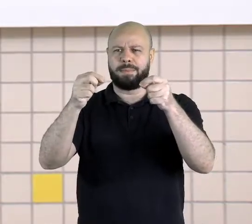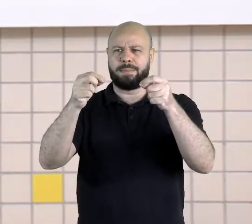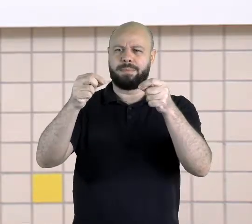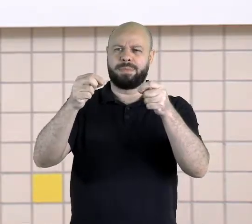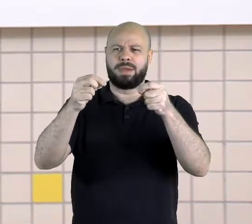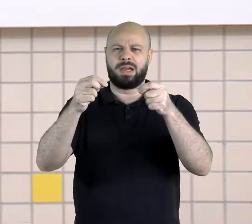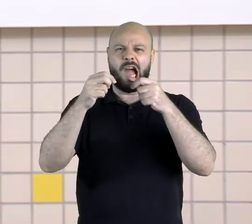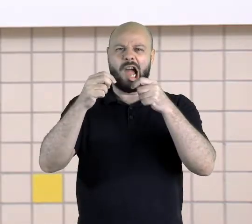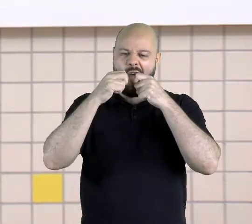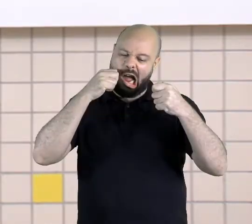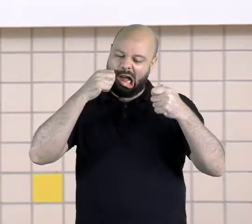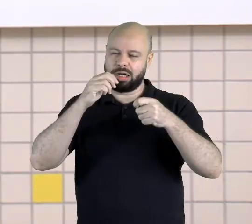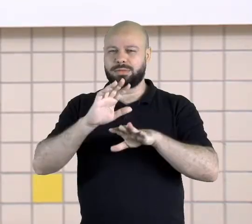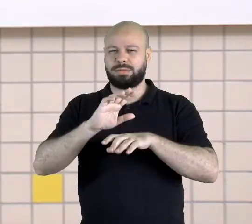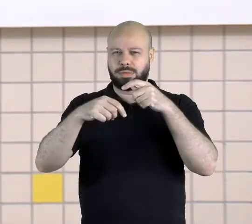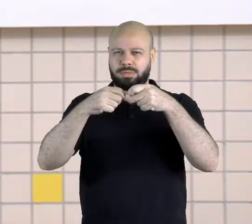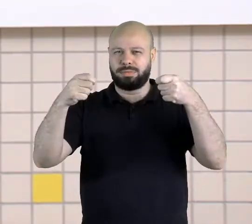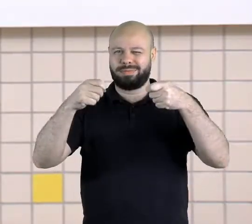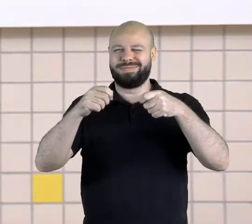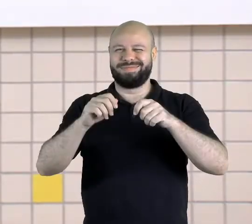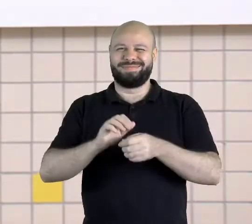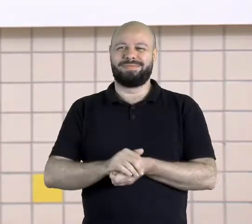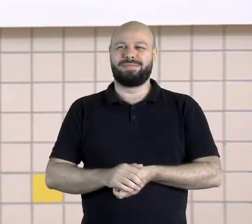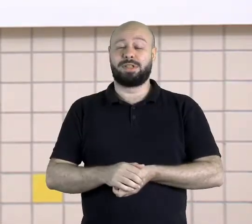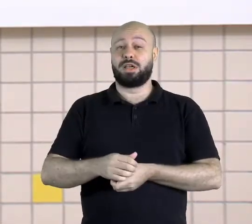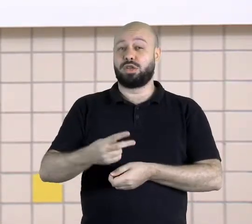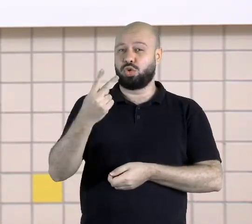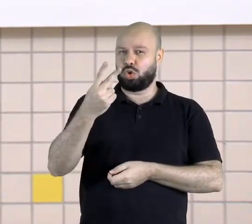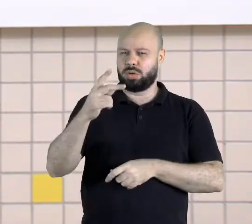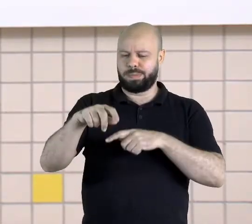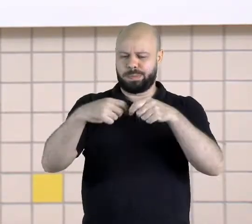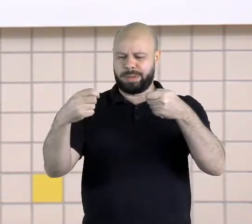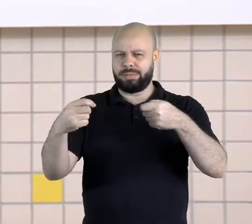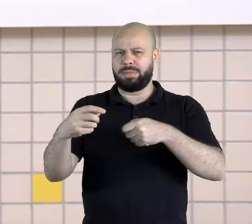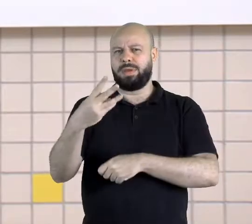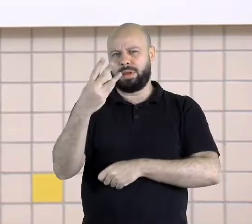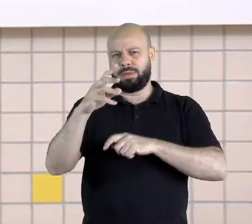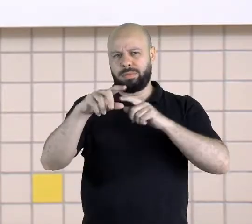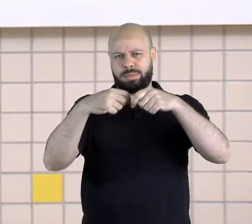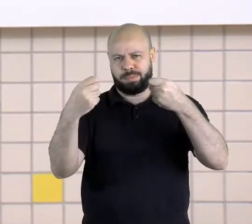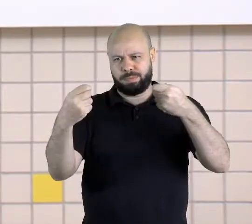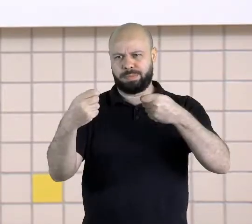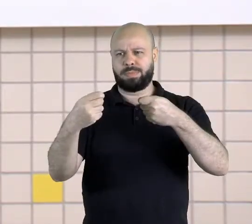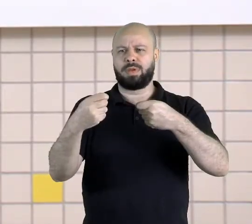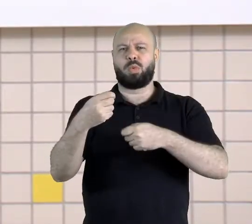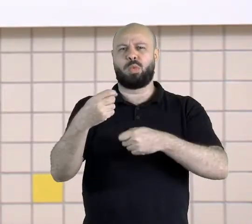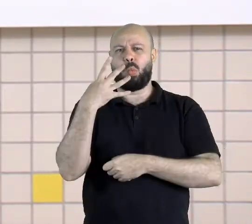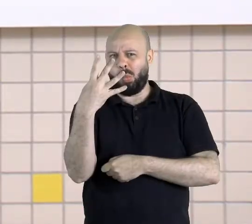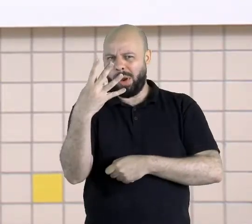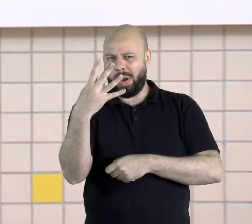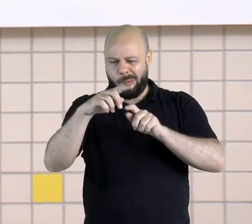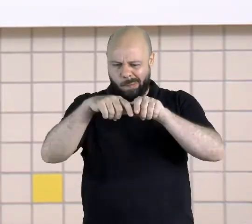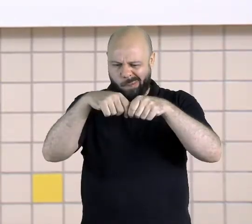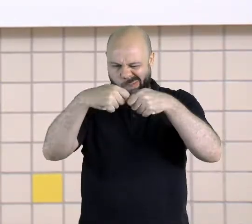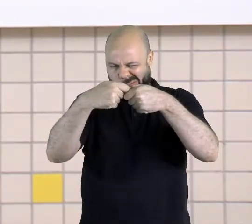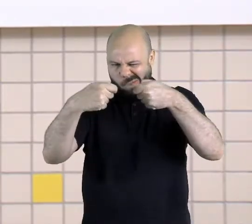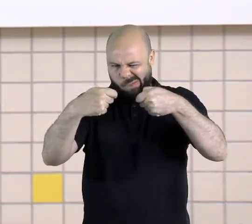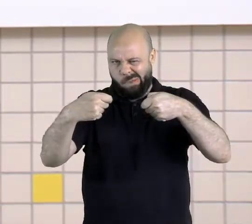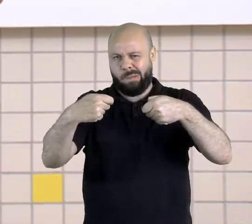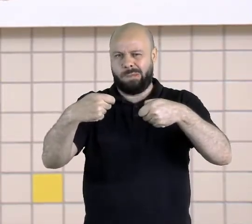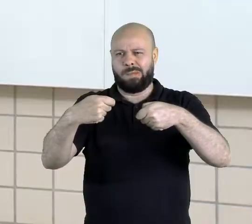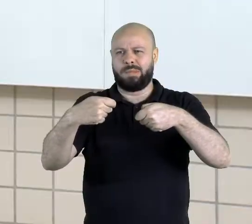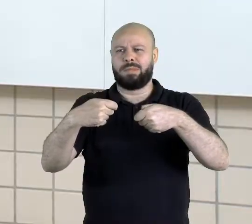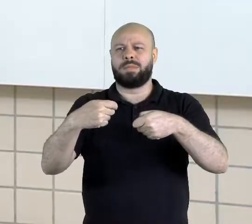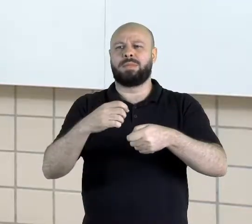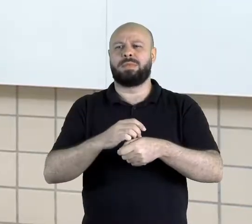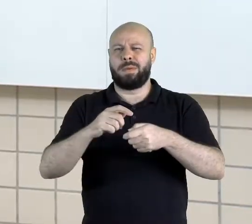minha boca aqui, vou dar um nó, vou dar um outro nó aqui, vou dar mais um nó e vou dar mais um outro nó mesmo. Eu tô dando